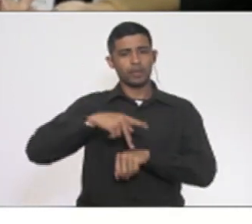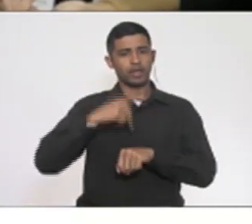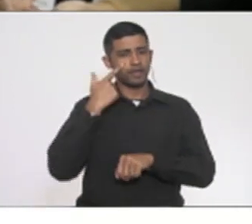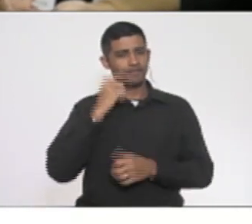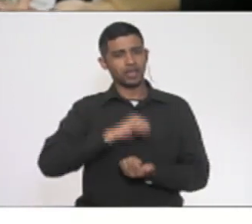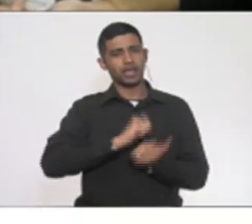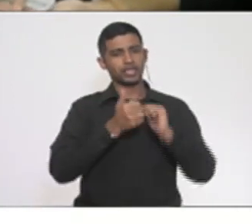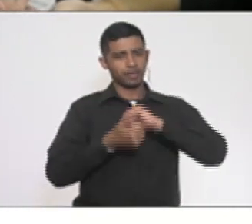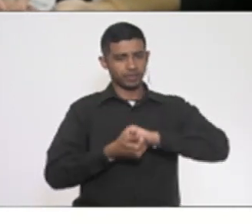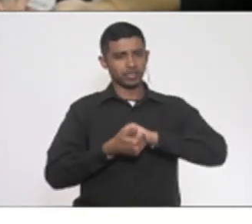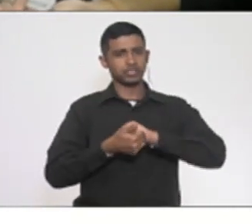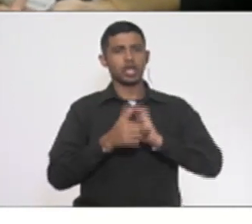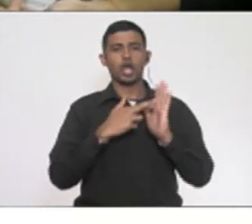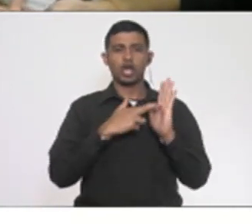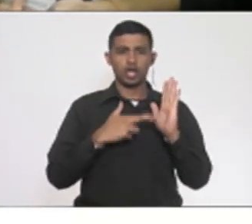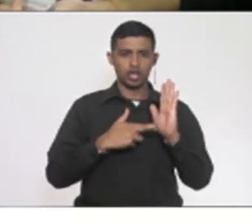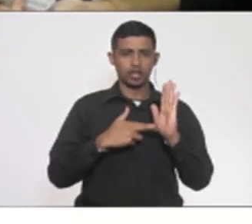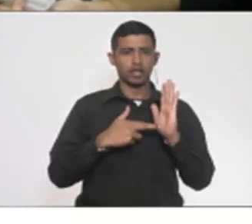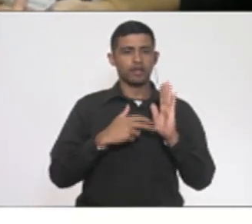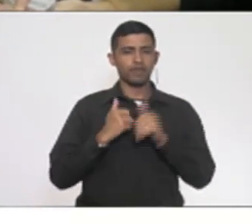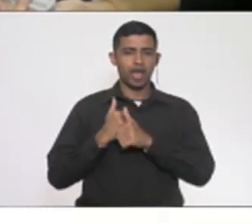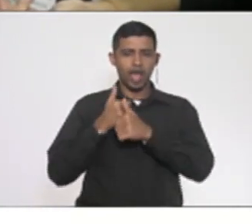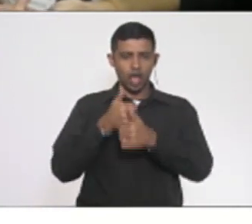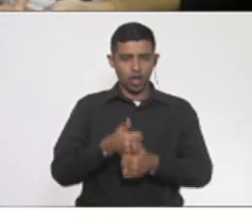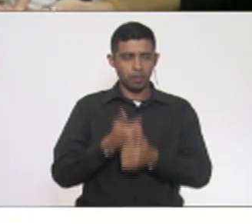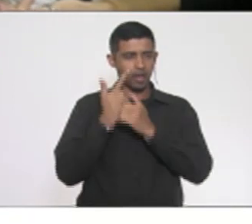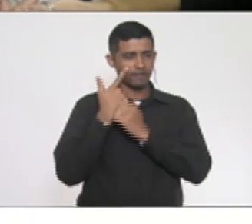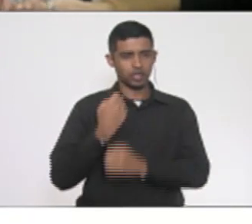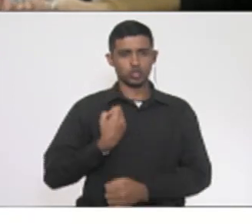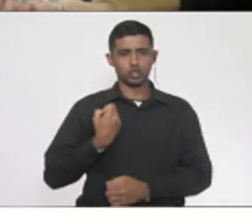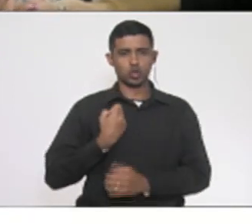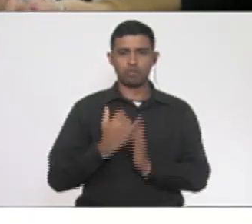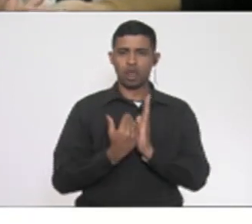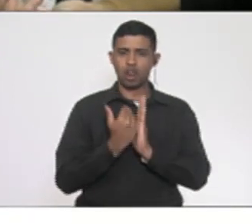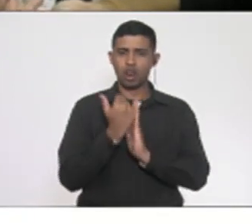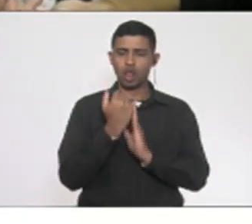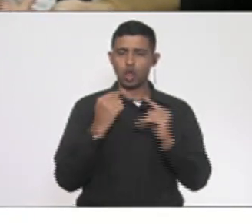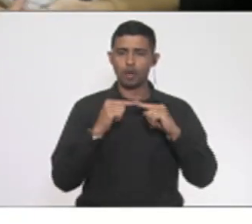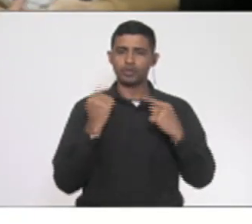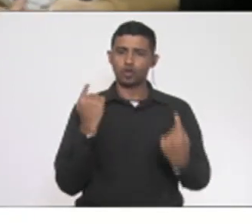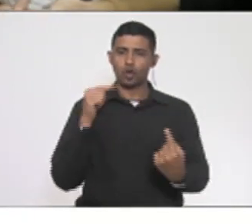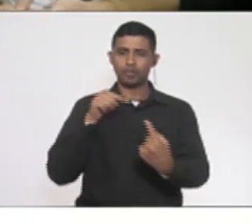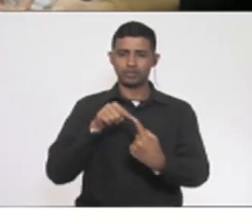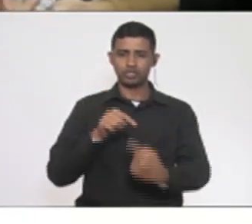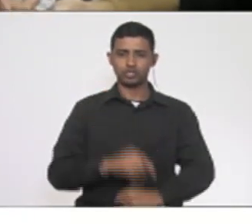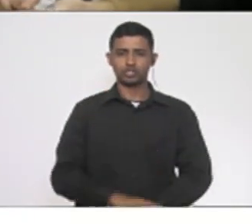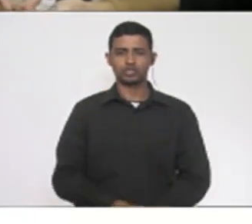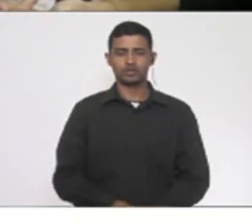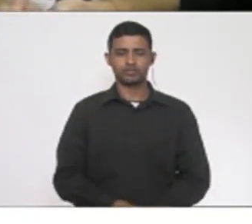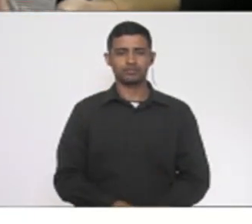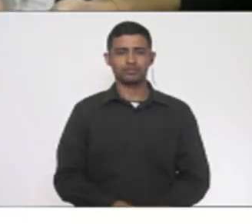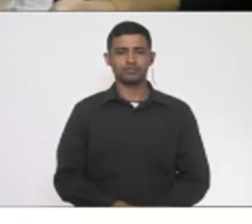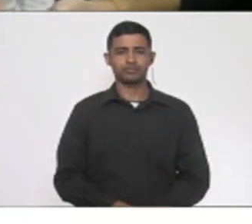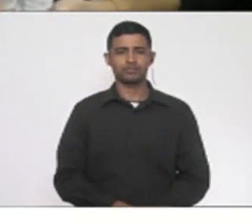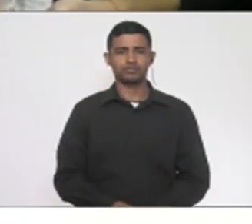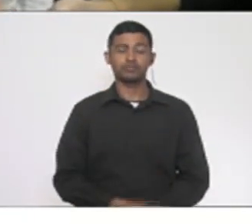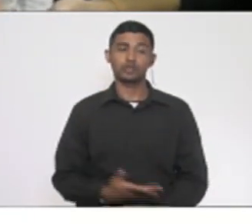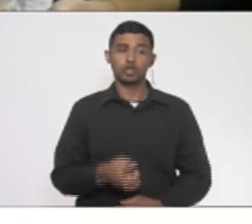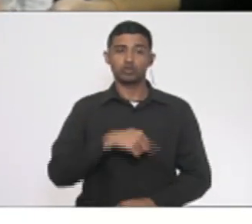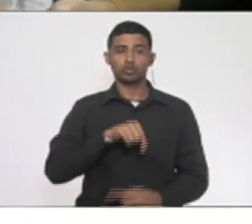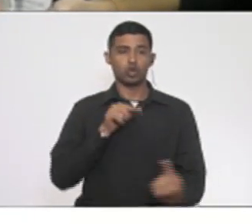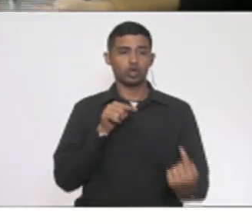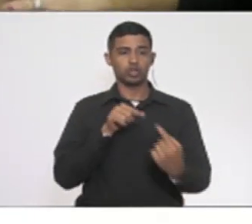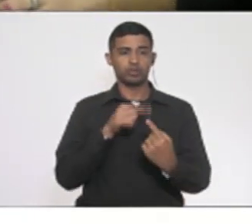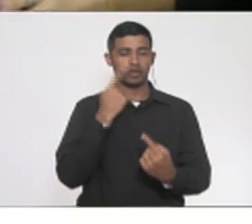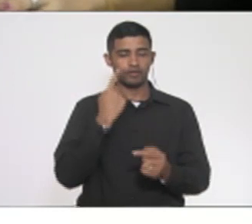legal e regulatório seja acompanhada pela entrada de um número crescente de agentes no mercado, que é o objetivo desse marco. Então, os objetivos são o